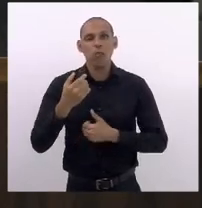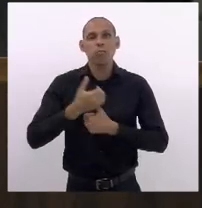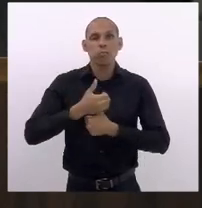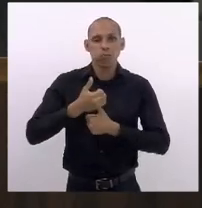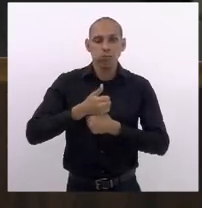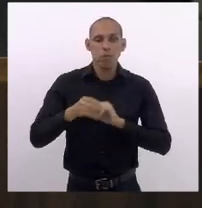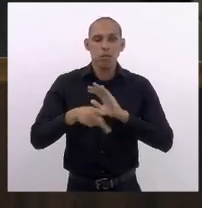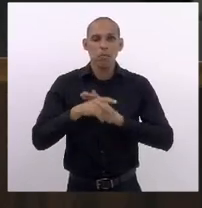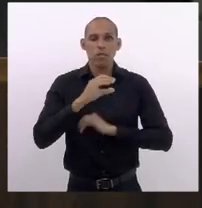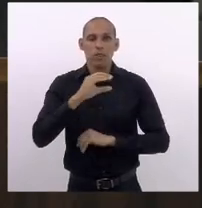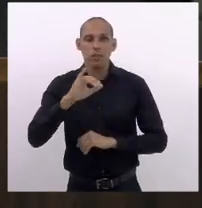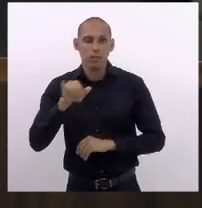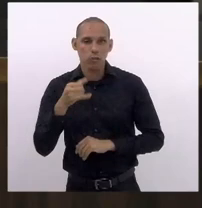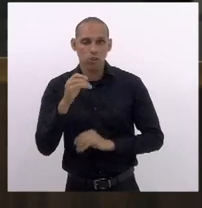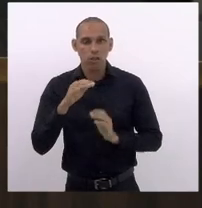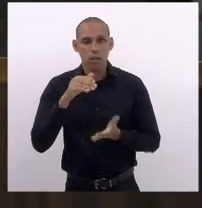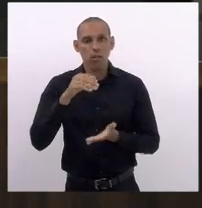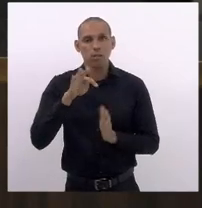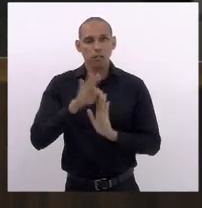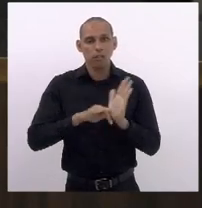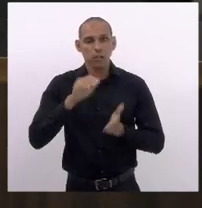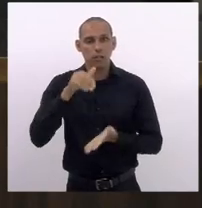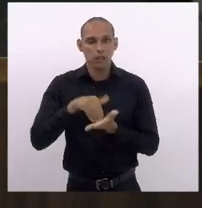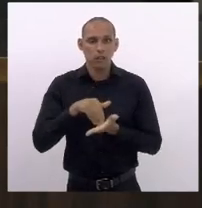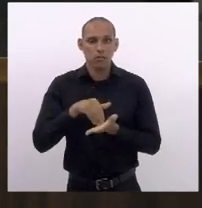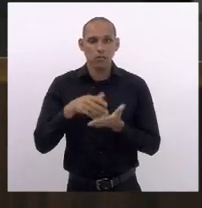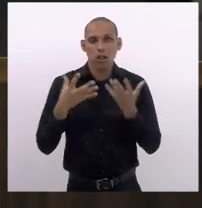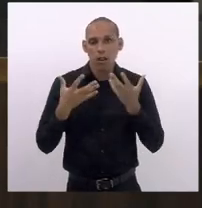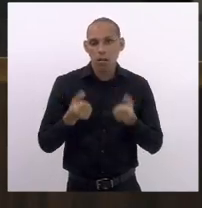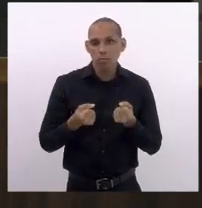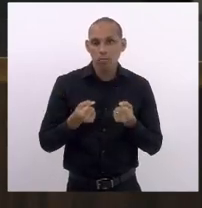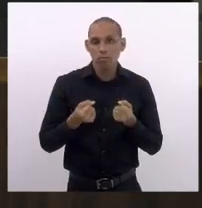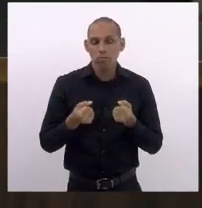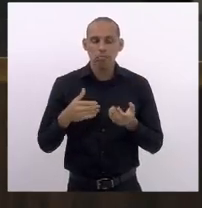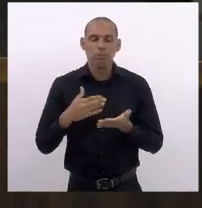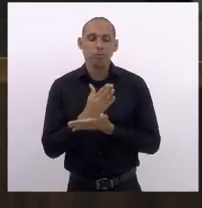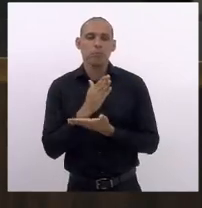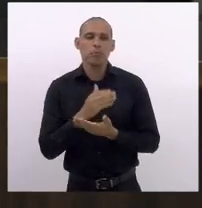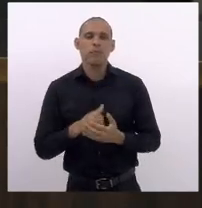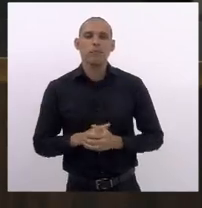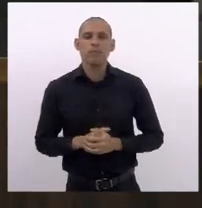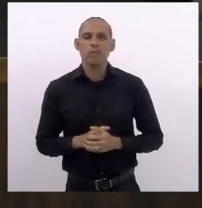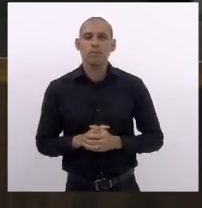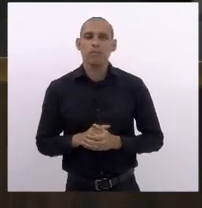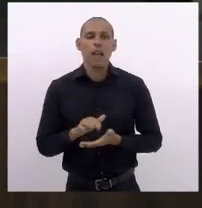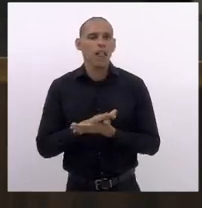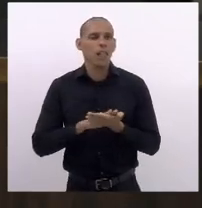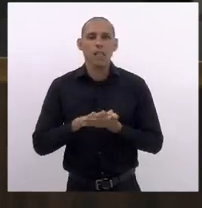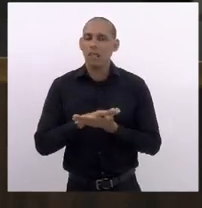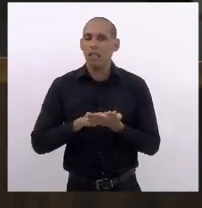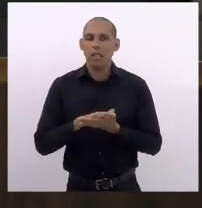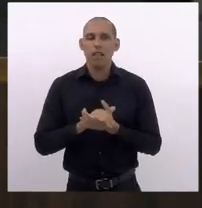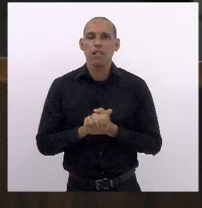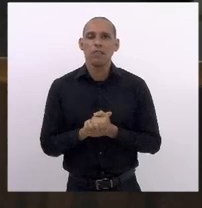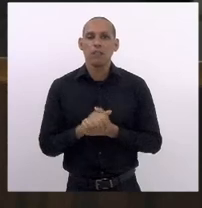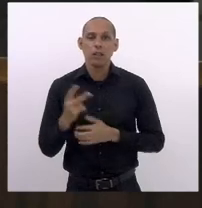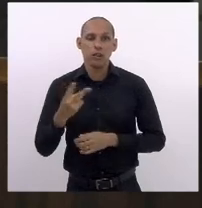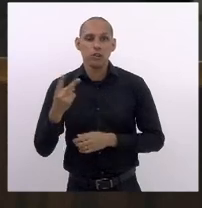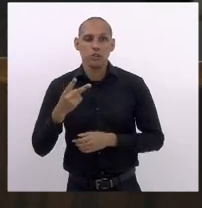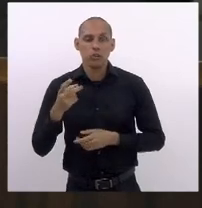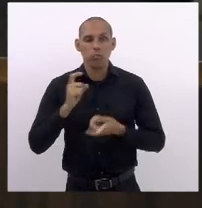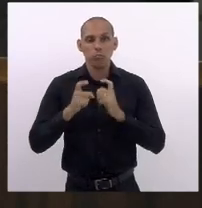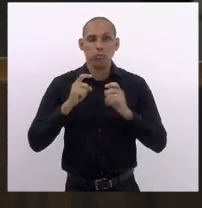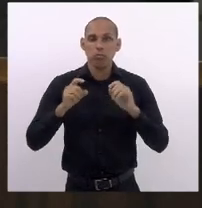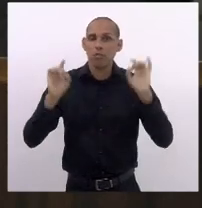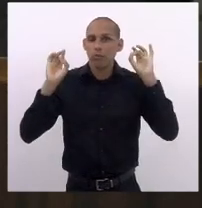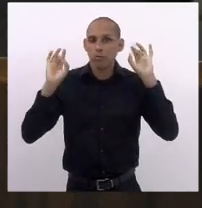da CCJ com forma final de redação. Se os que aprovam, permaneçam como estão, aprovado. Nada mais a tratar na segunda sessão extraordinária do